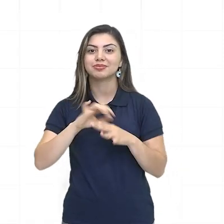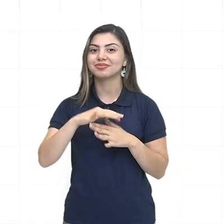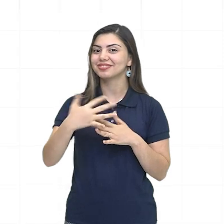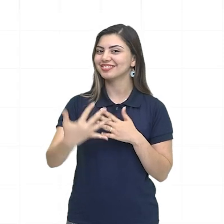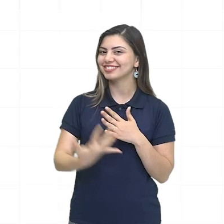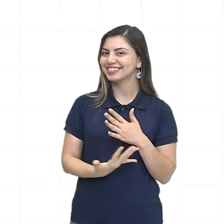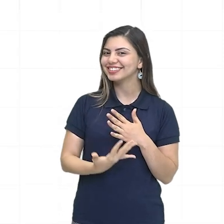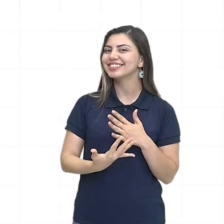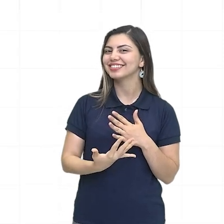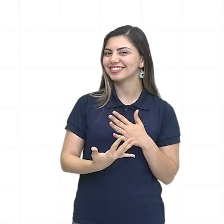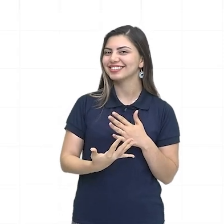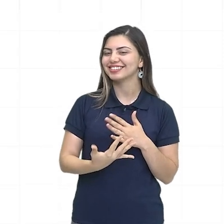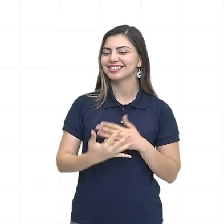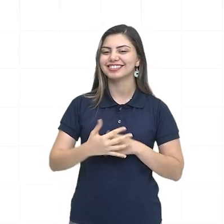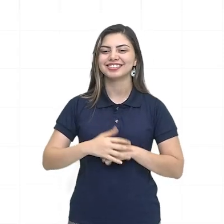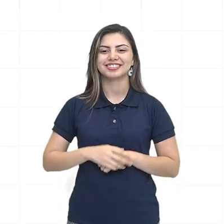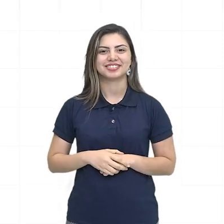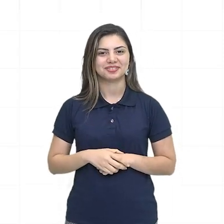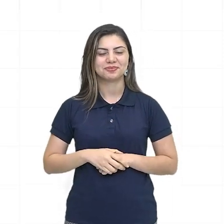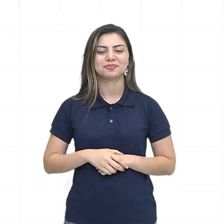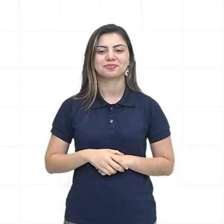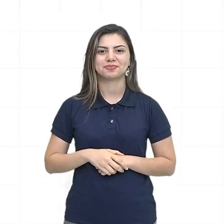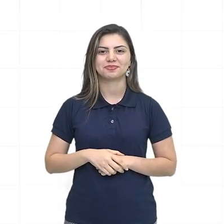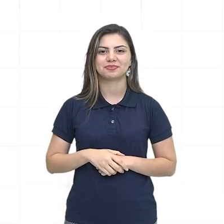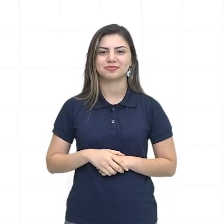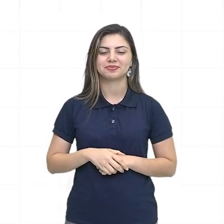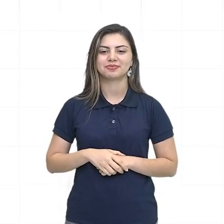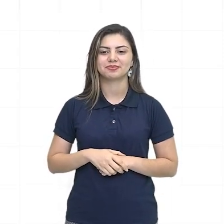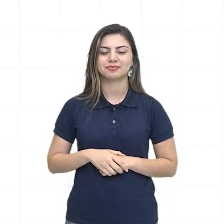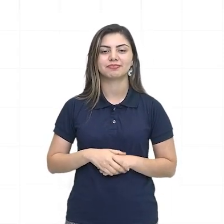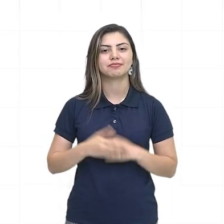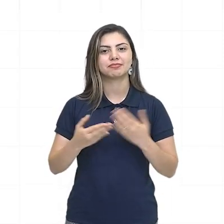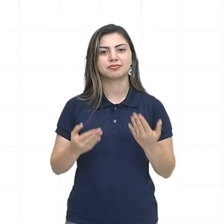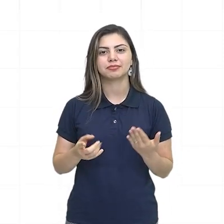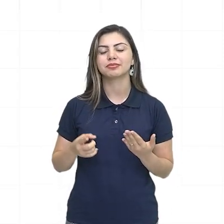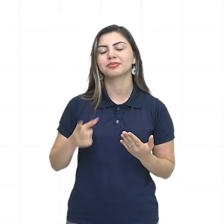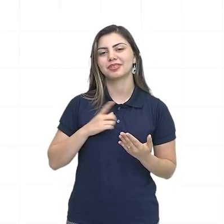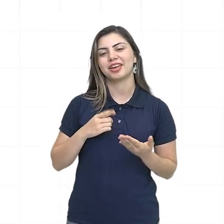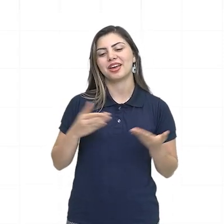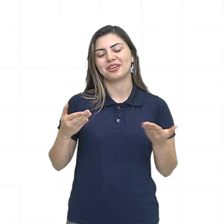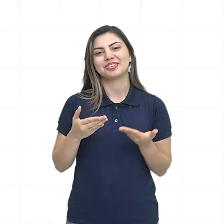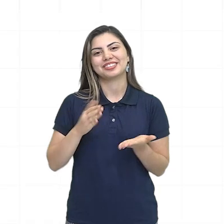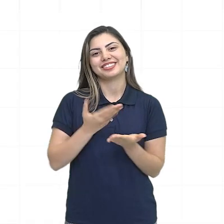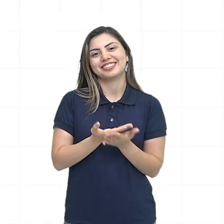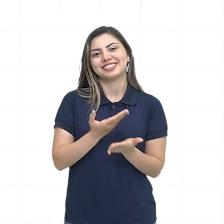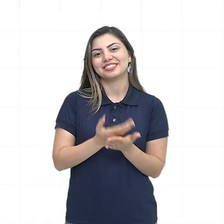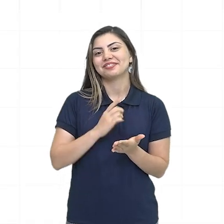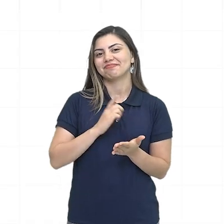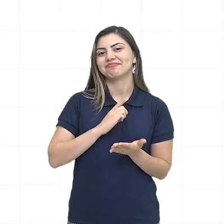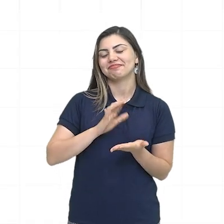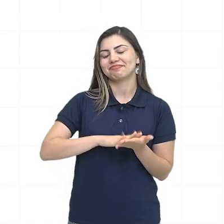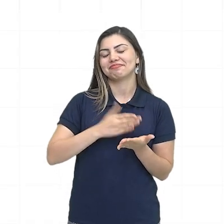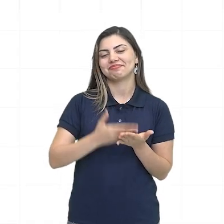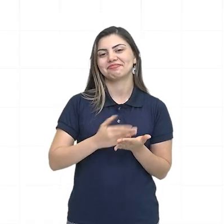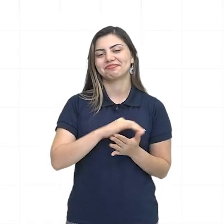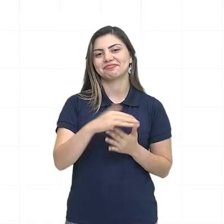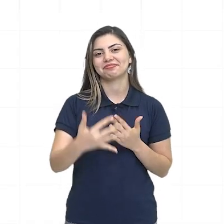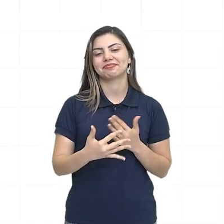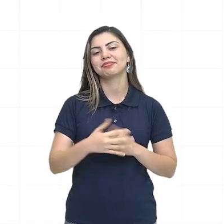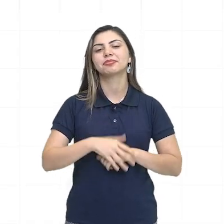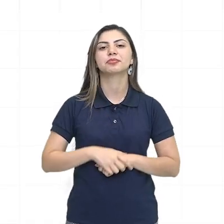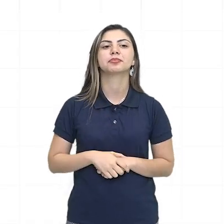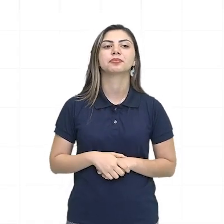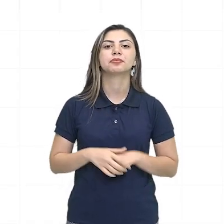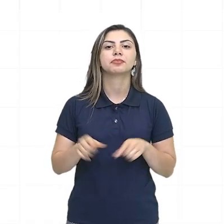a língua brasileira de sinais, a Libras, que sempre acompanha as nossas aulas. Outro ponto,